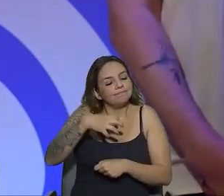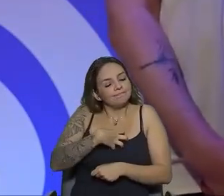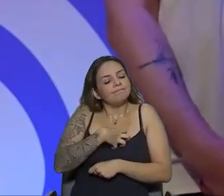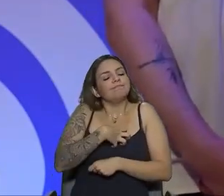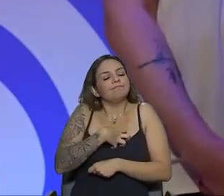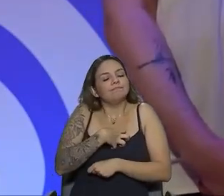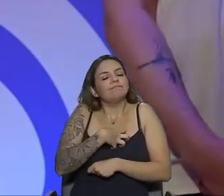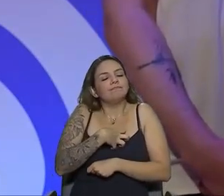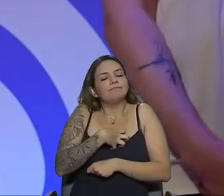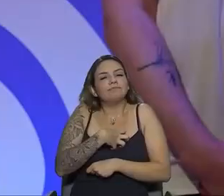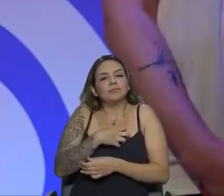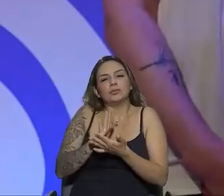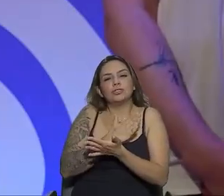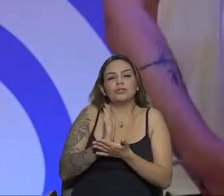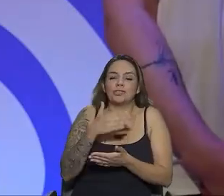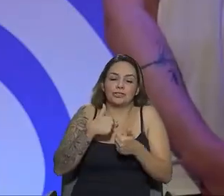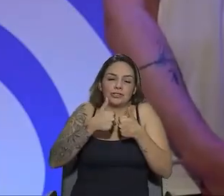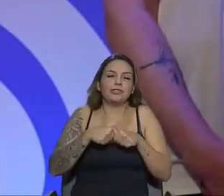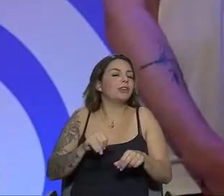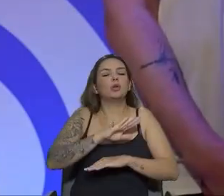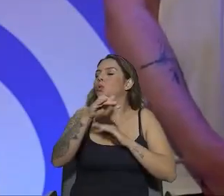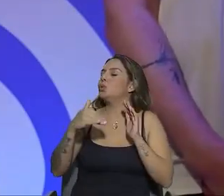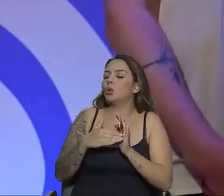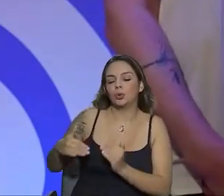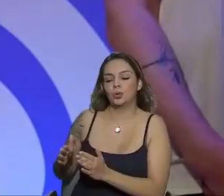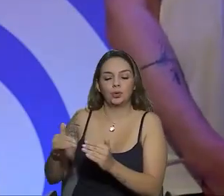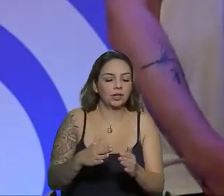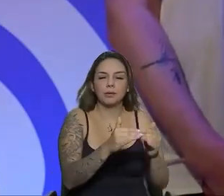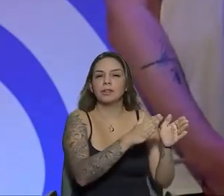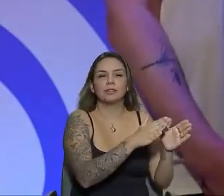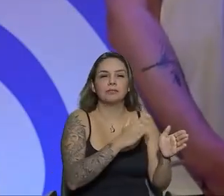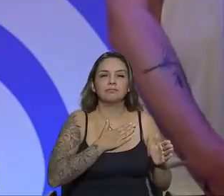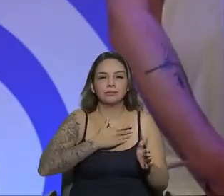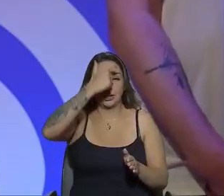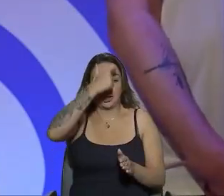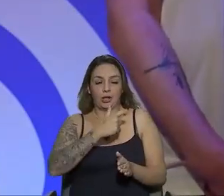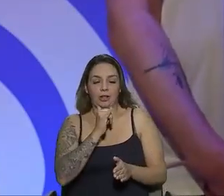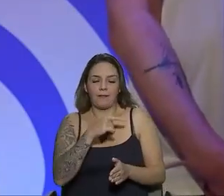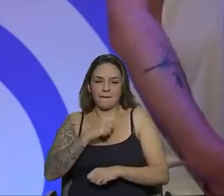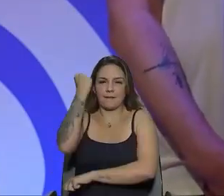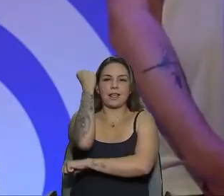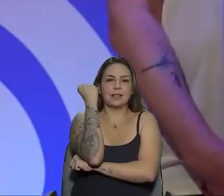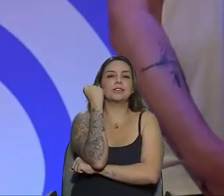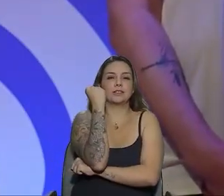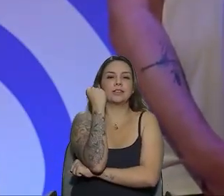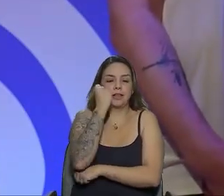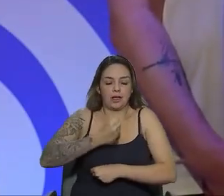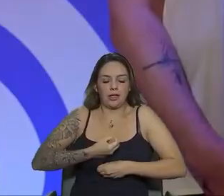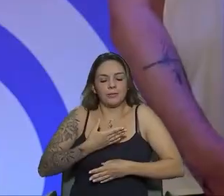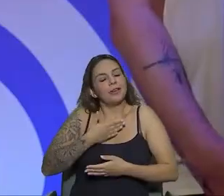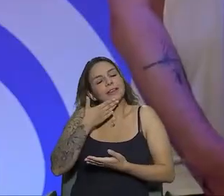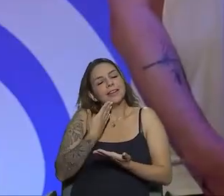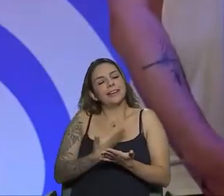sentir. De alguma forma, eu já estive em todos os caminhos. Sou a narrativa que resiste. A poesia